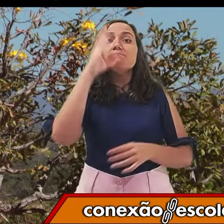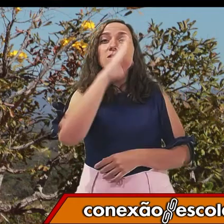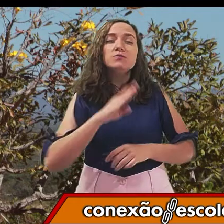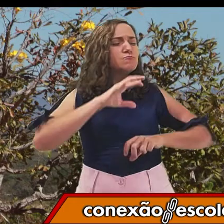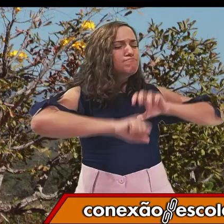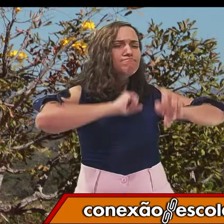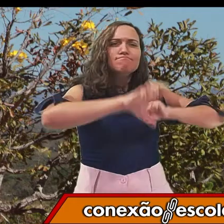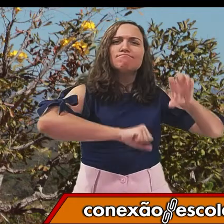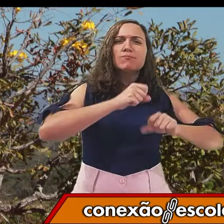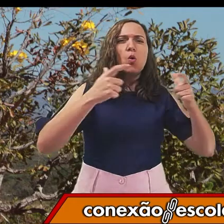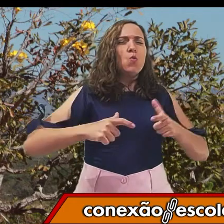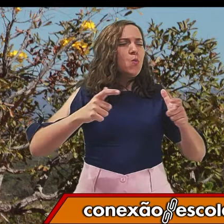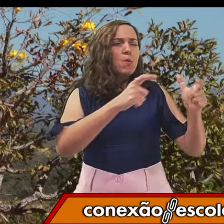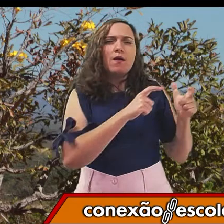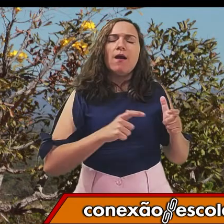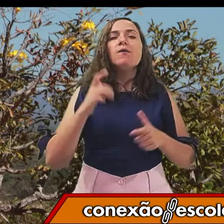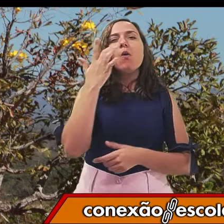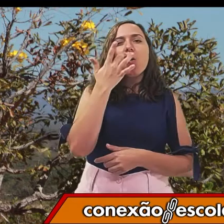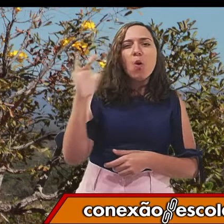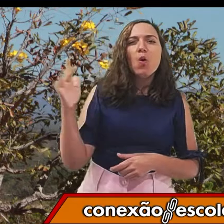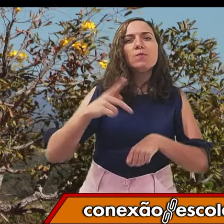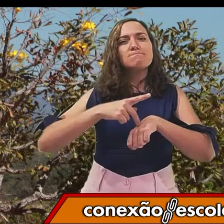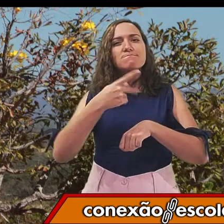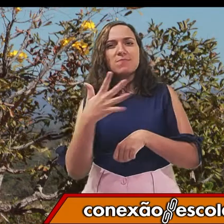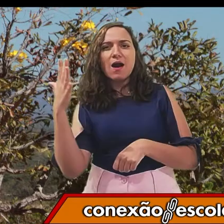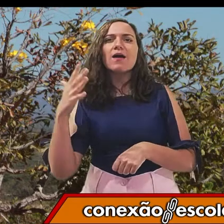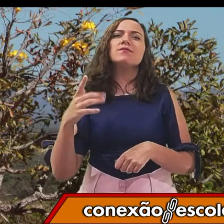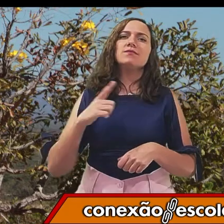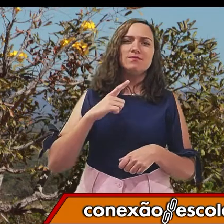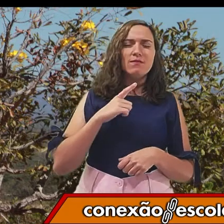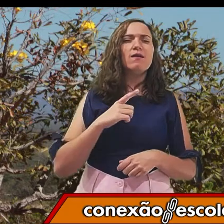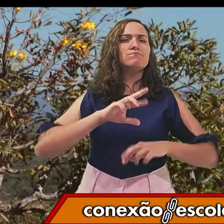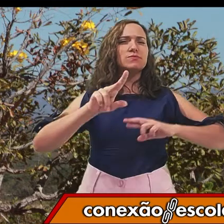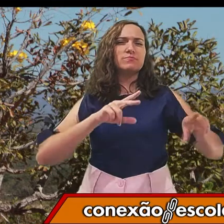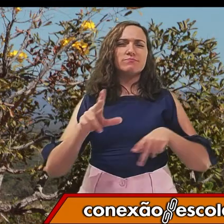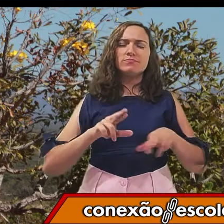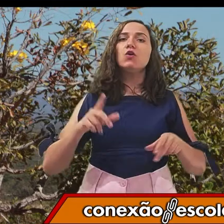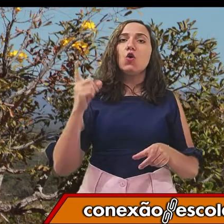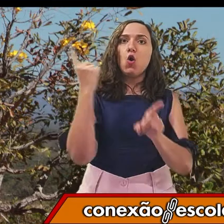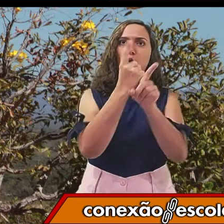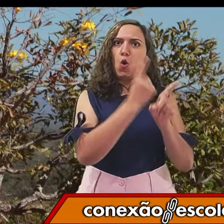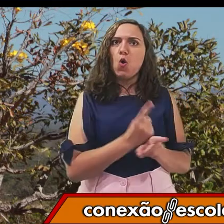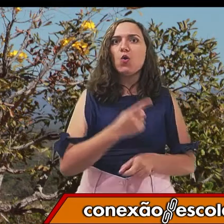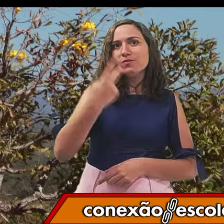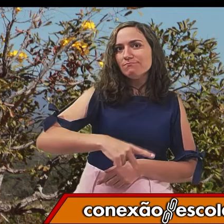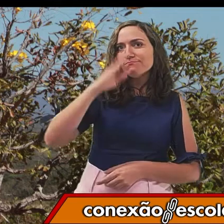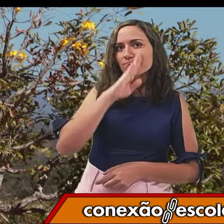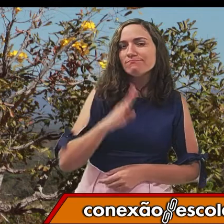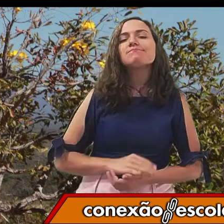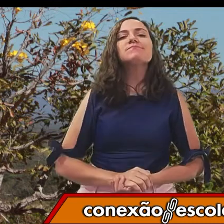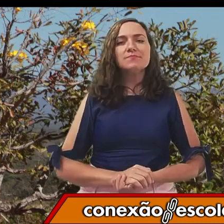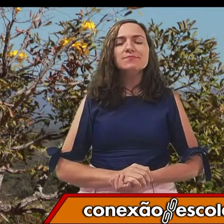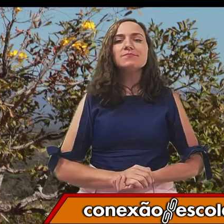brasileiro. Ouro, prata, cobre, diamantes e esmeraldas foram encontradas aqui no nosso solo. O Brasil